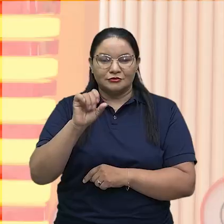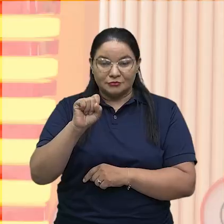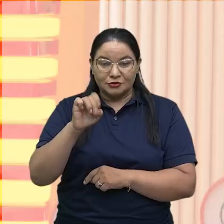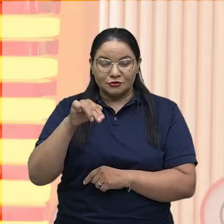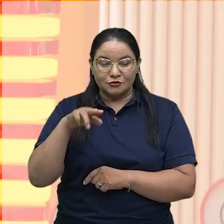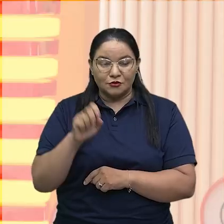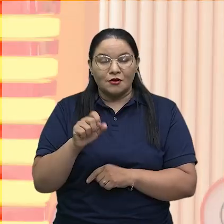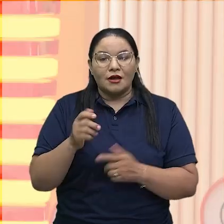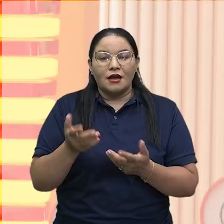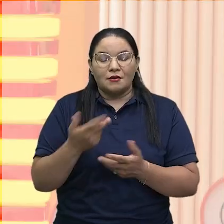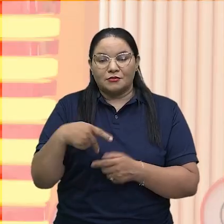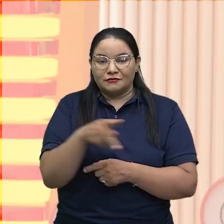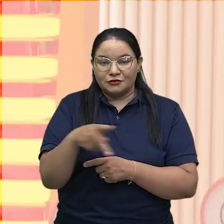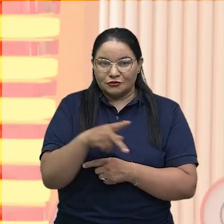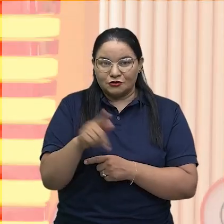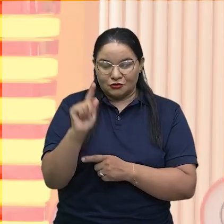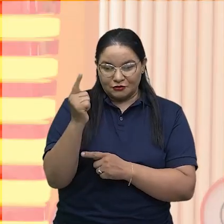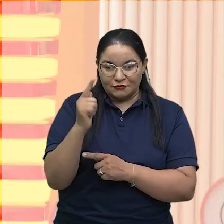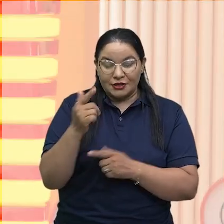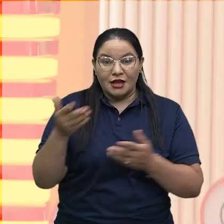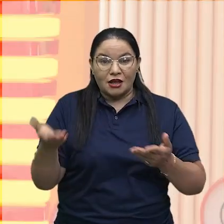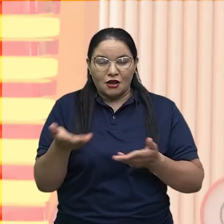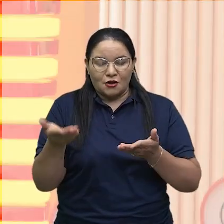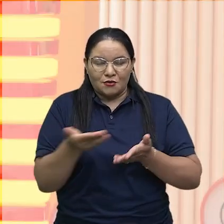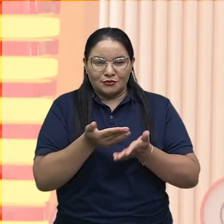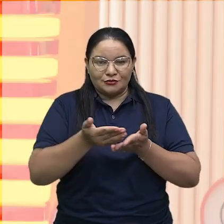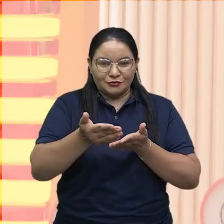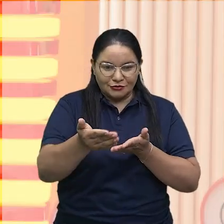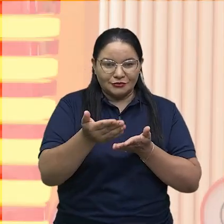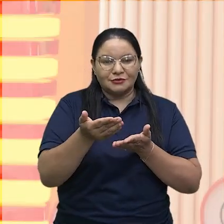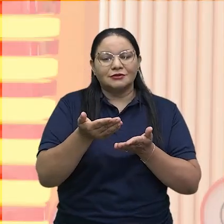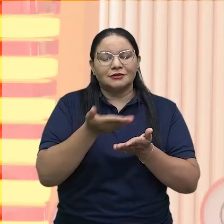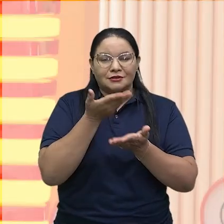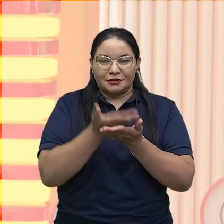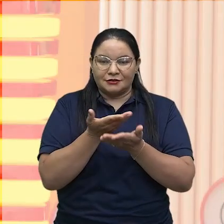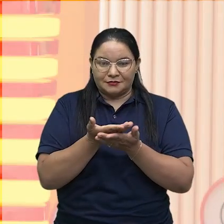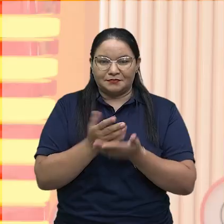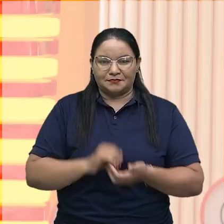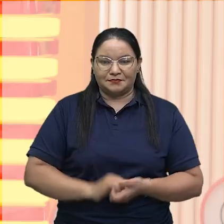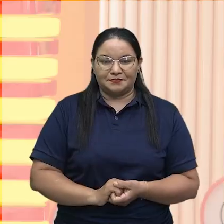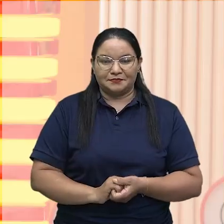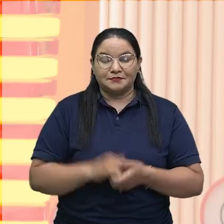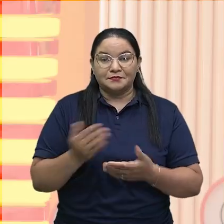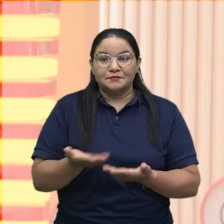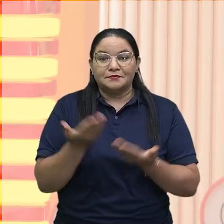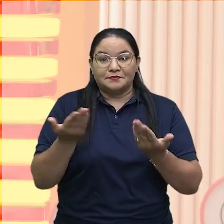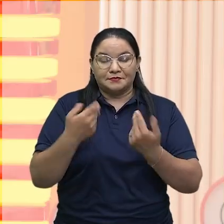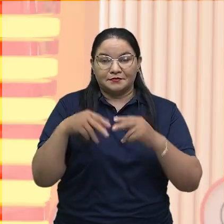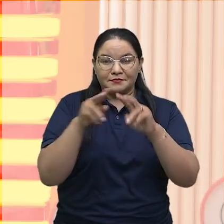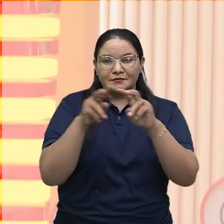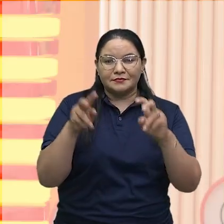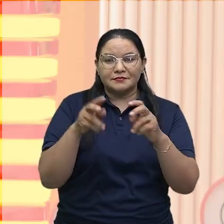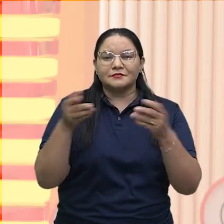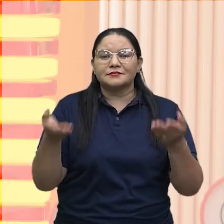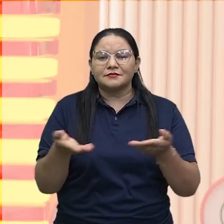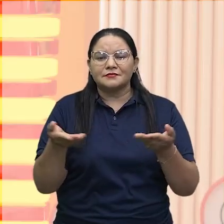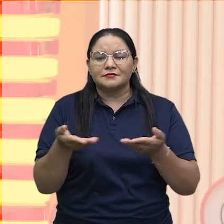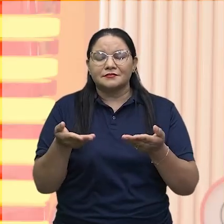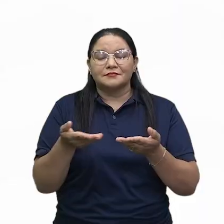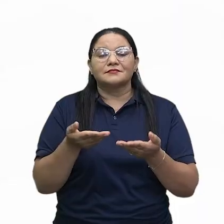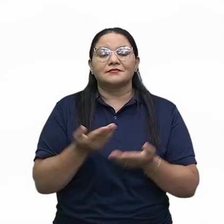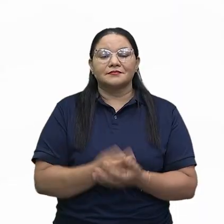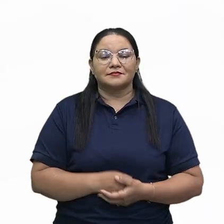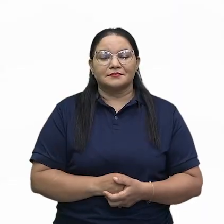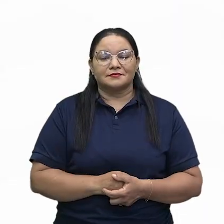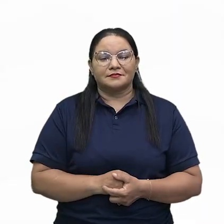Nascimento, seu professor de geografia, e eu vou dar continuidade às nossas atividades. Vamos verificar o que nós temos para a